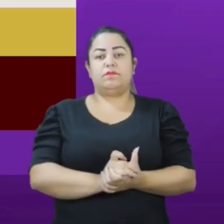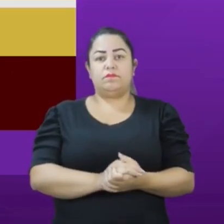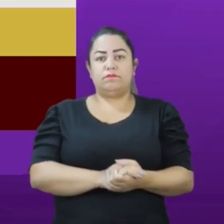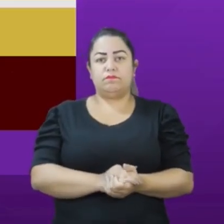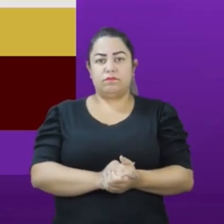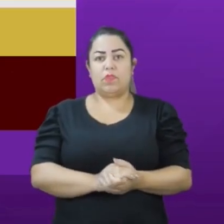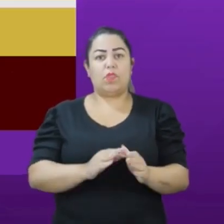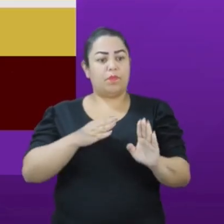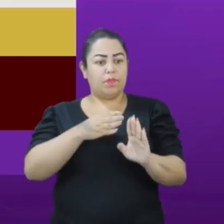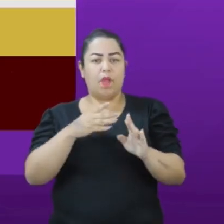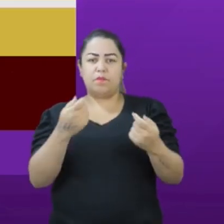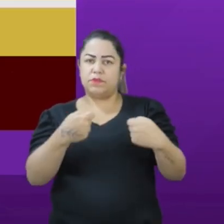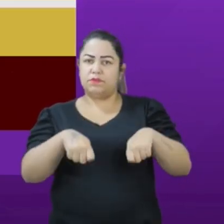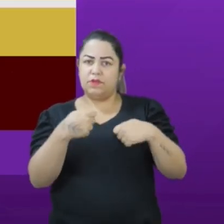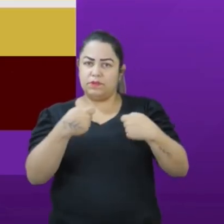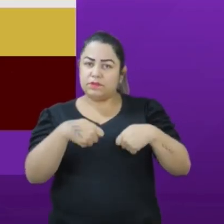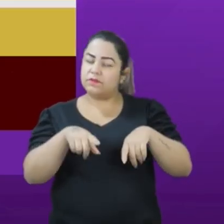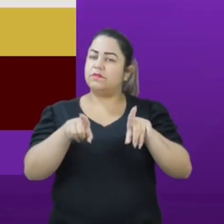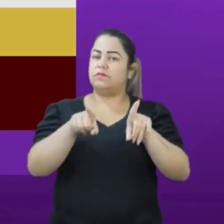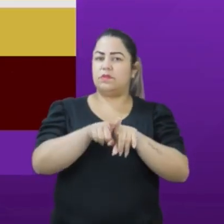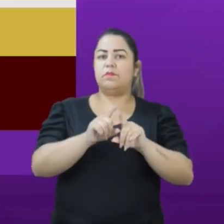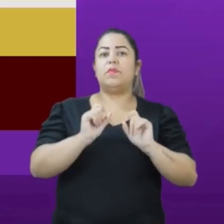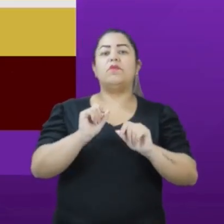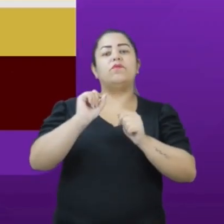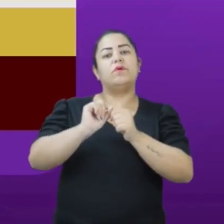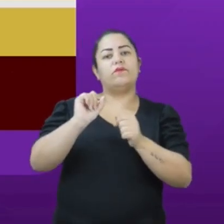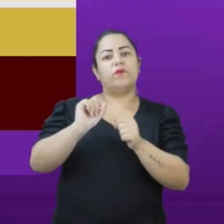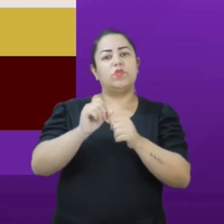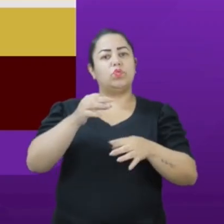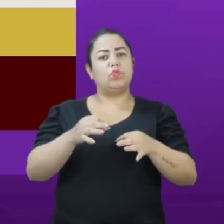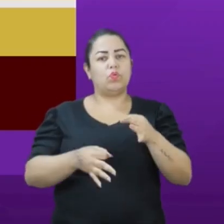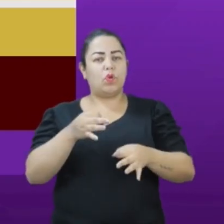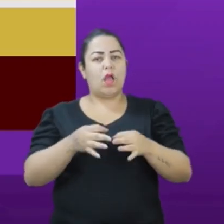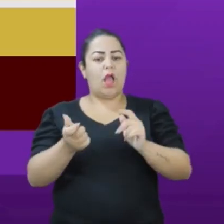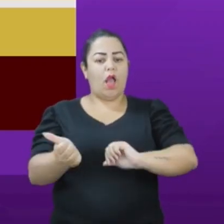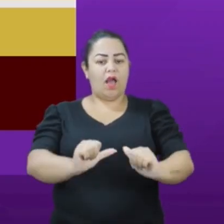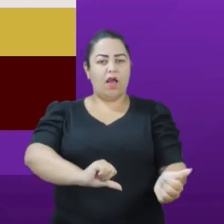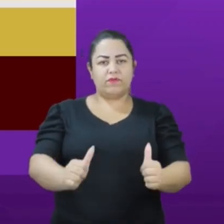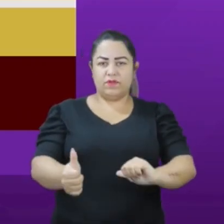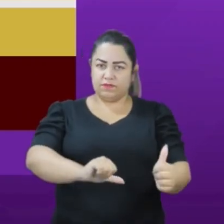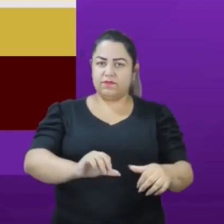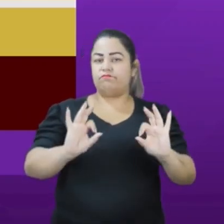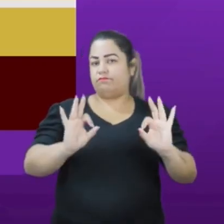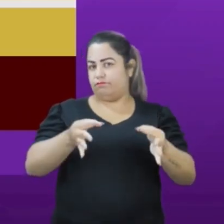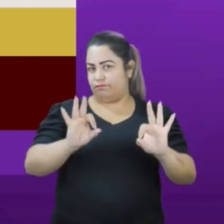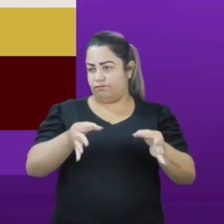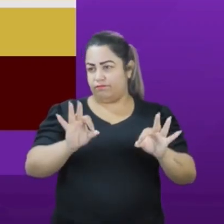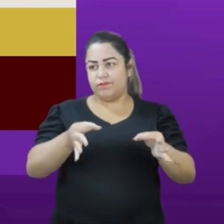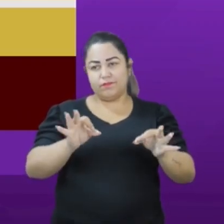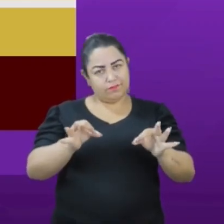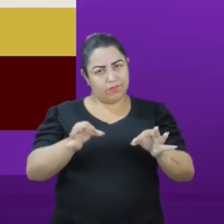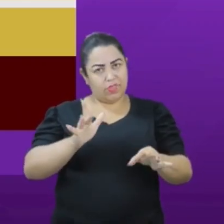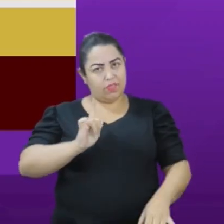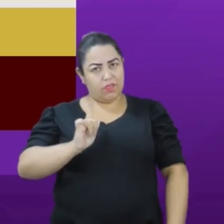esse ponto precisa ser sempre levado em consideração no momento que for feito julgamentos e avaliações, certo? E aí, a gente